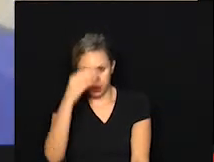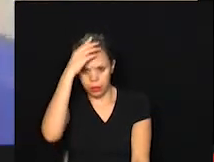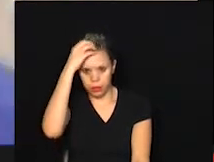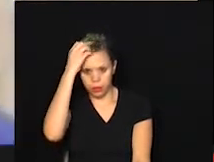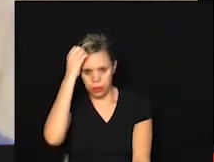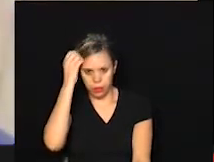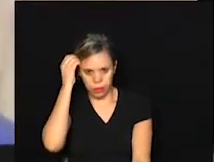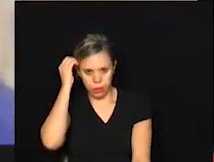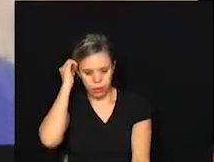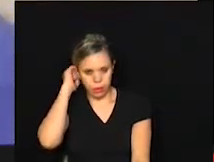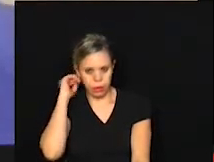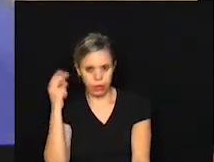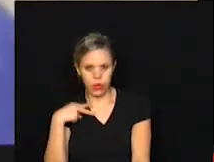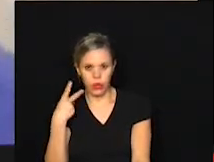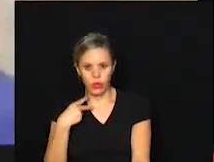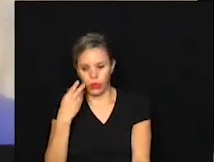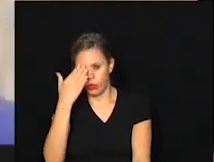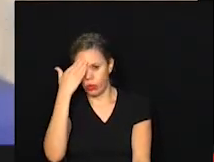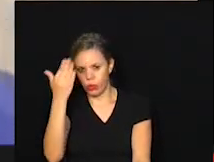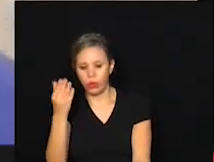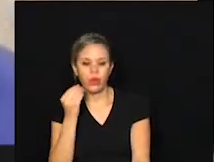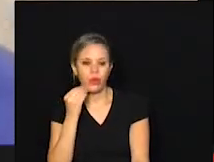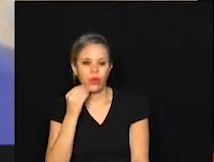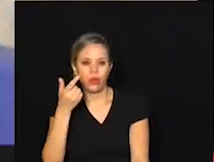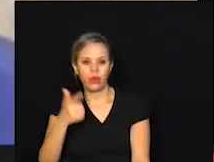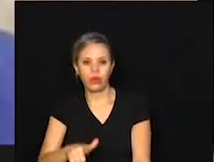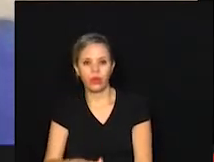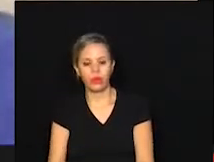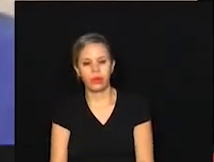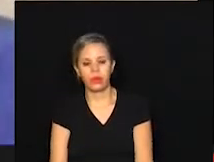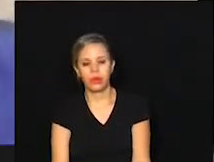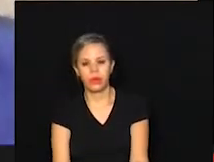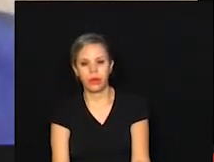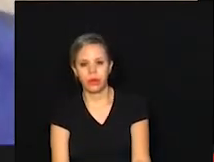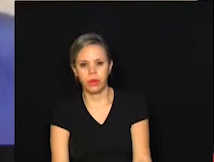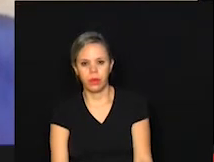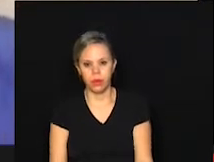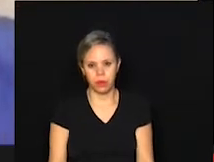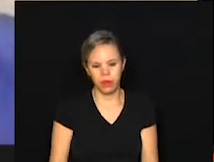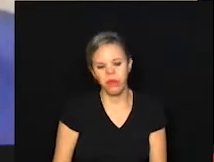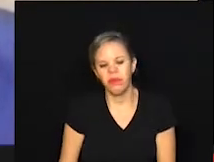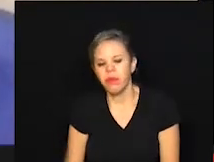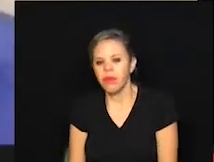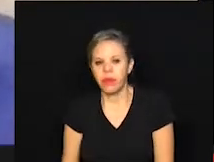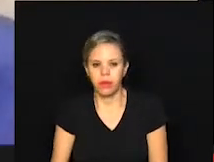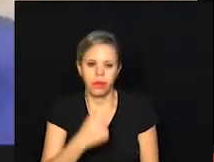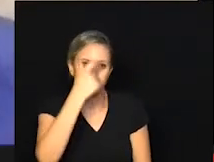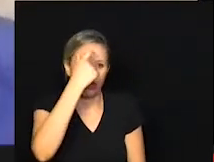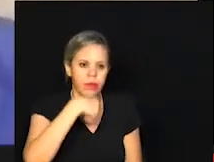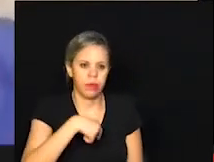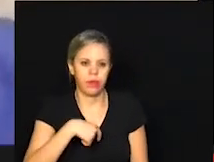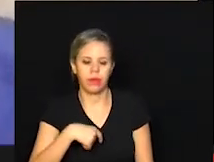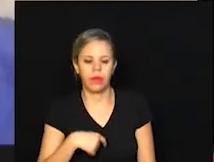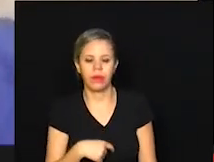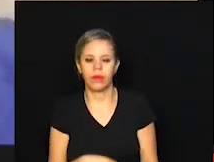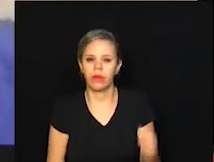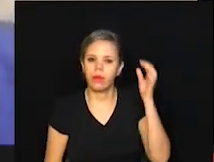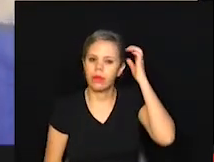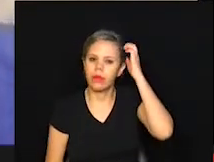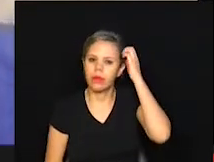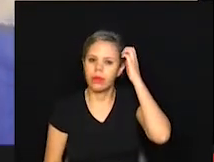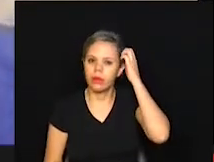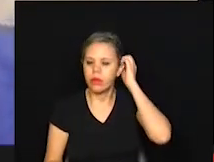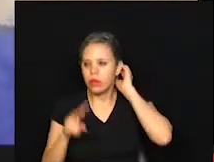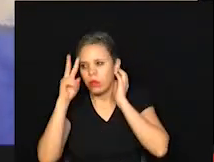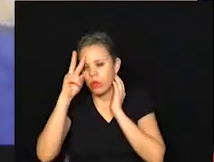Oi, vereadora, obrigado pela oportunidade mais uma vez. Eu me lembro